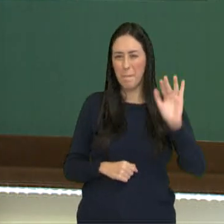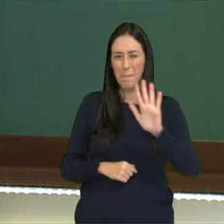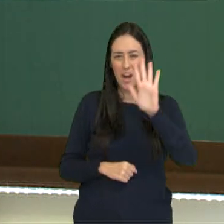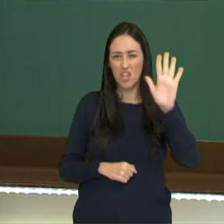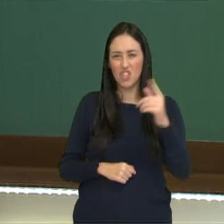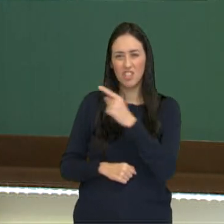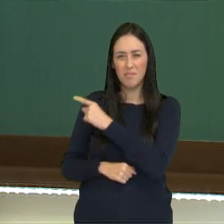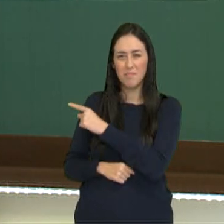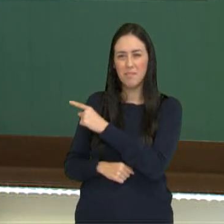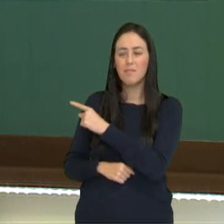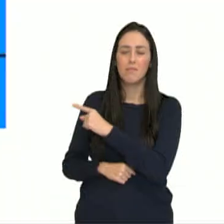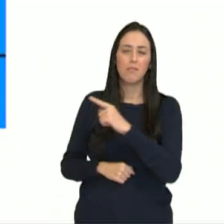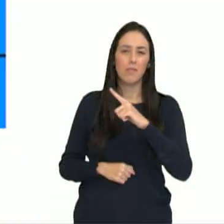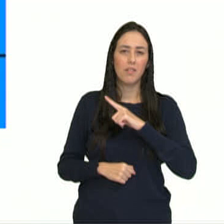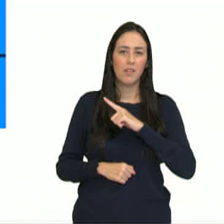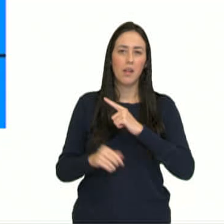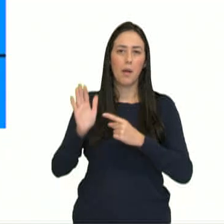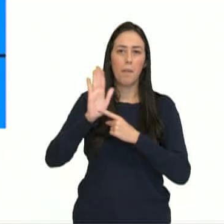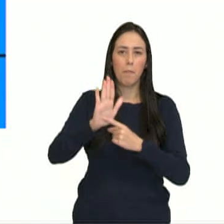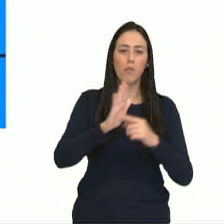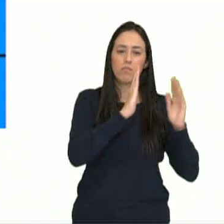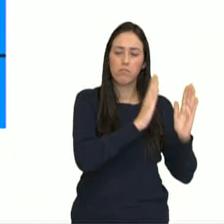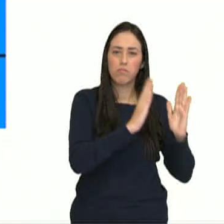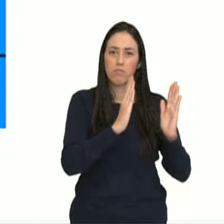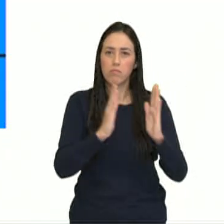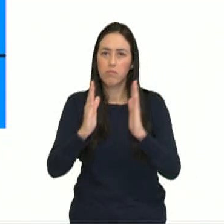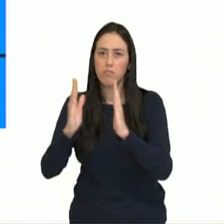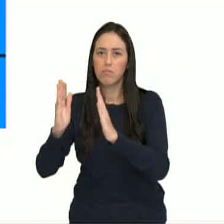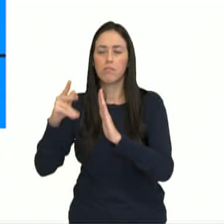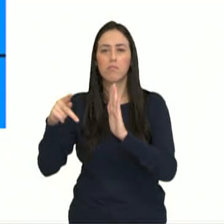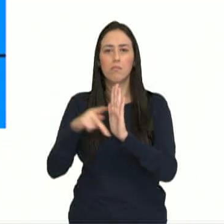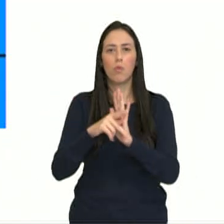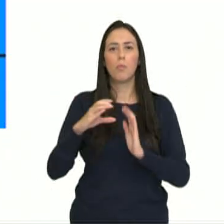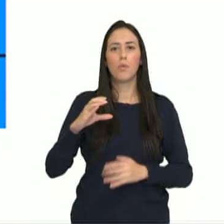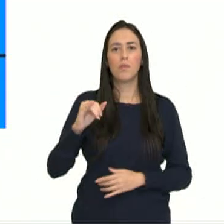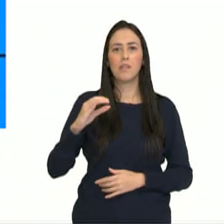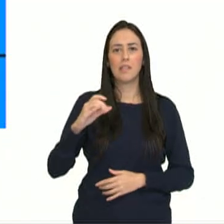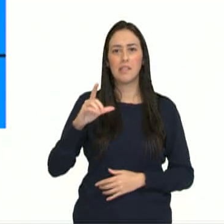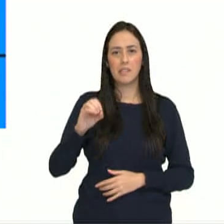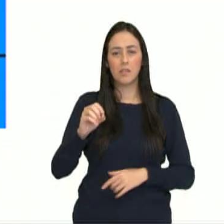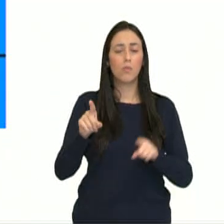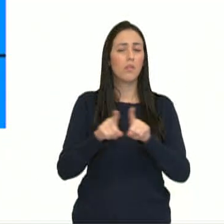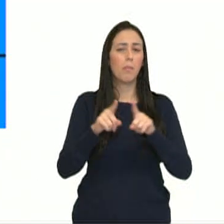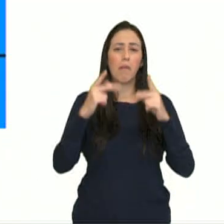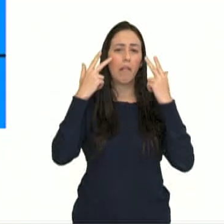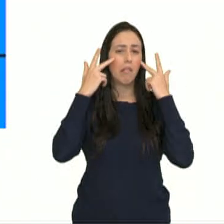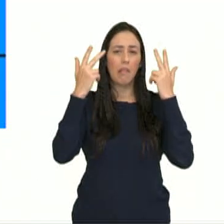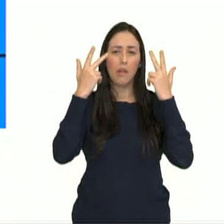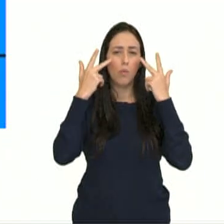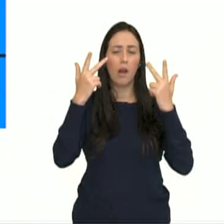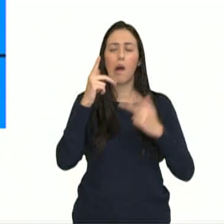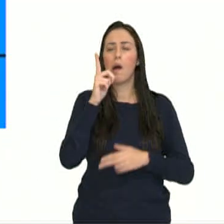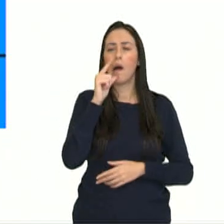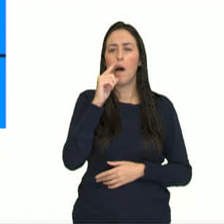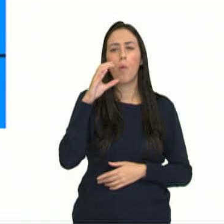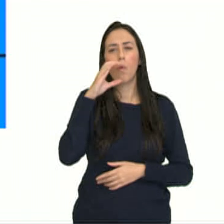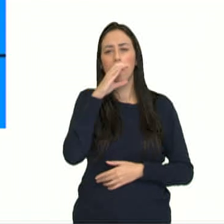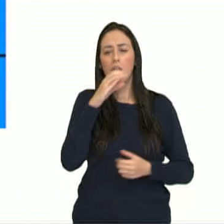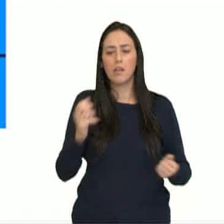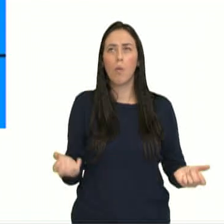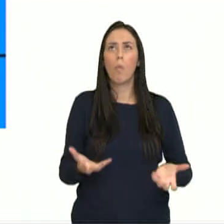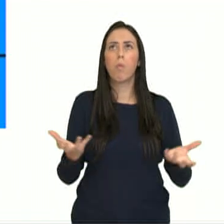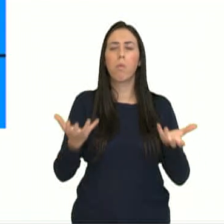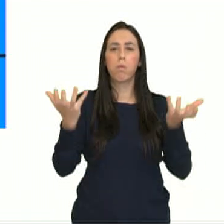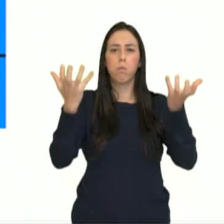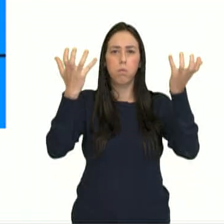que demonstra justamente as etapas do ciclo hidrológico e os processos naturais de aquecimento da água, de evaporação dessa